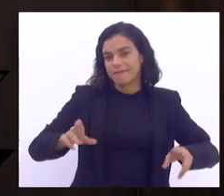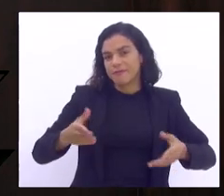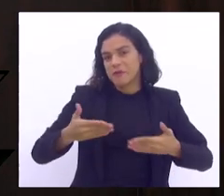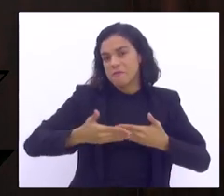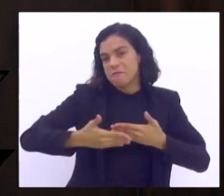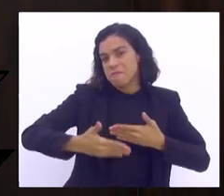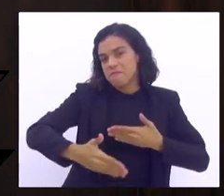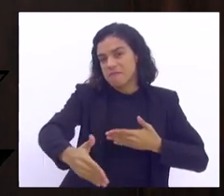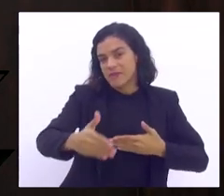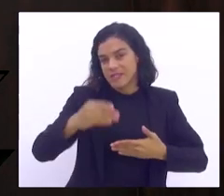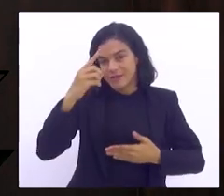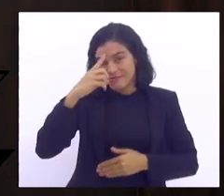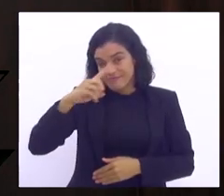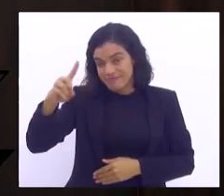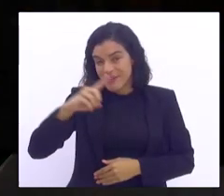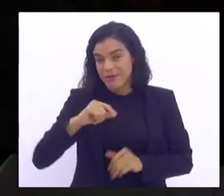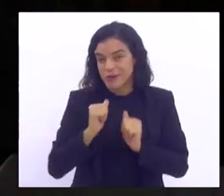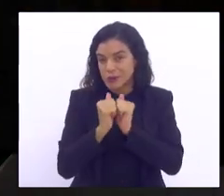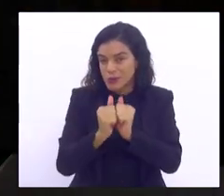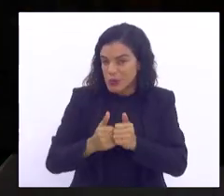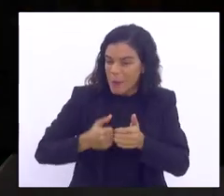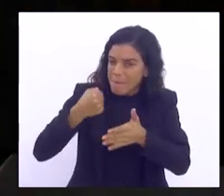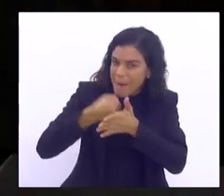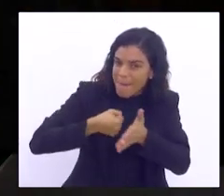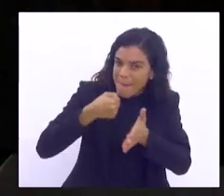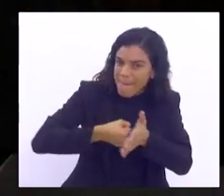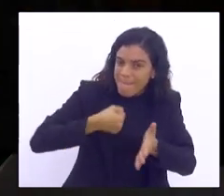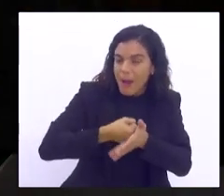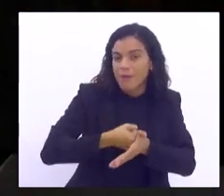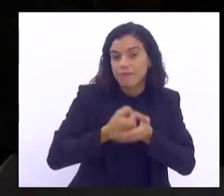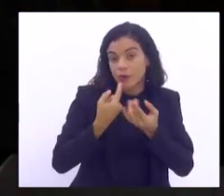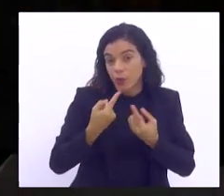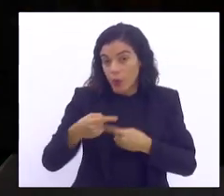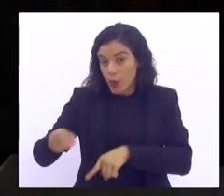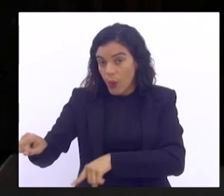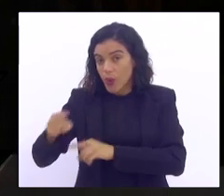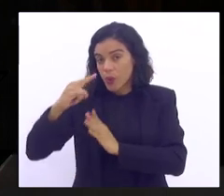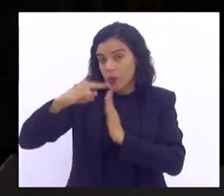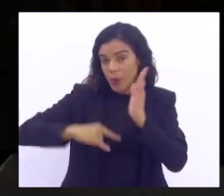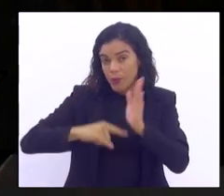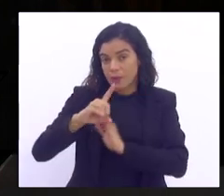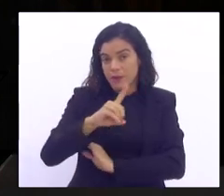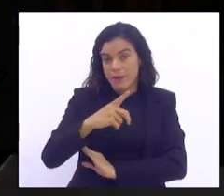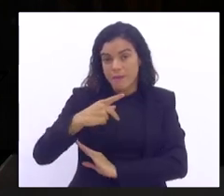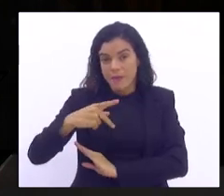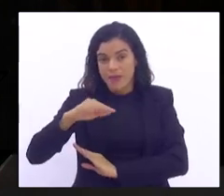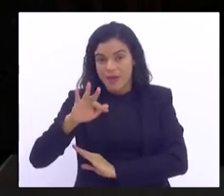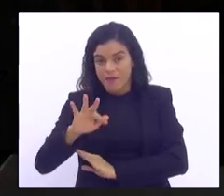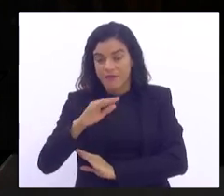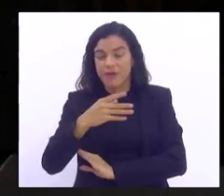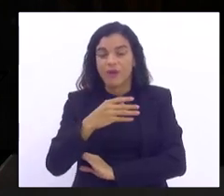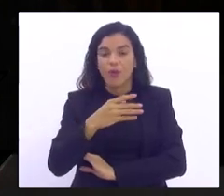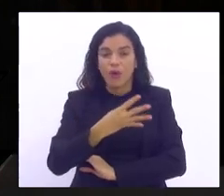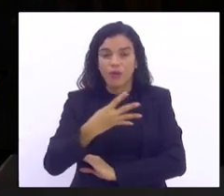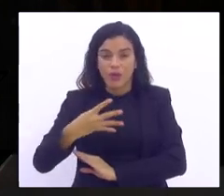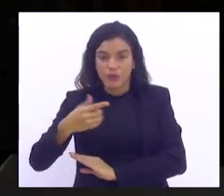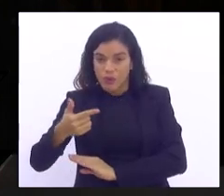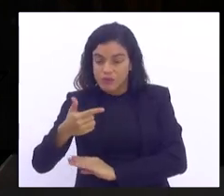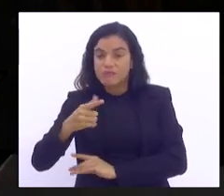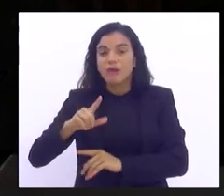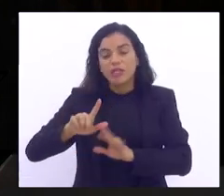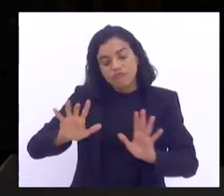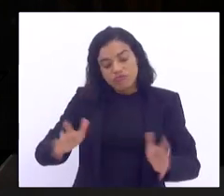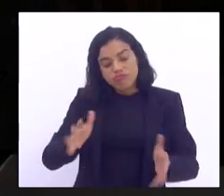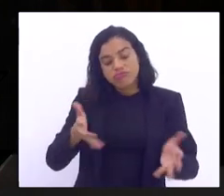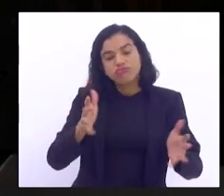dias estarão conosco também, batalhando muito, não só contra a DPF 442 e seus riscos, mas também promovendo uma cultura